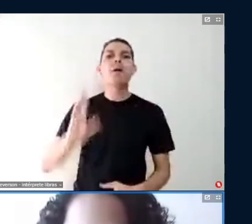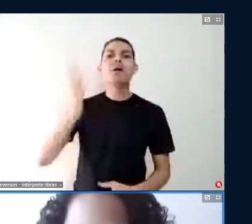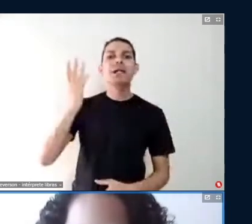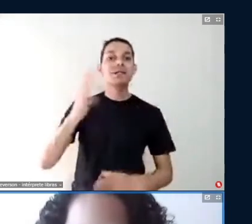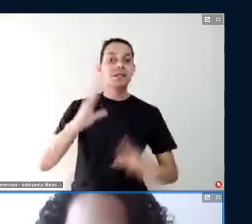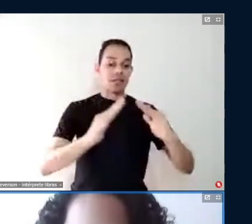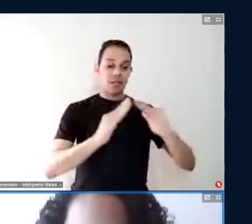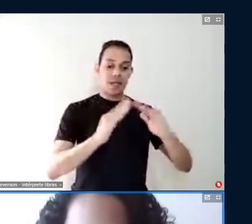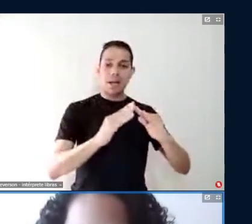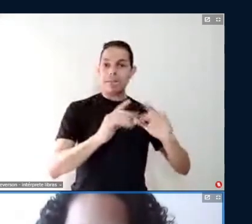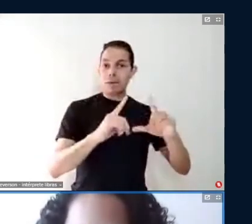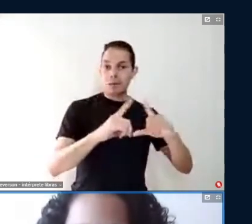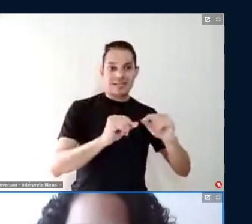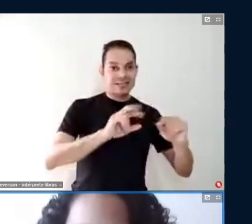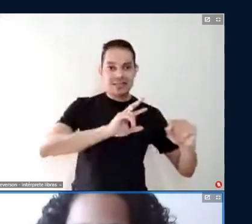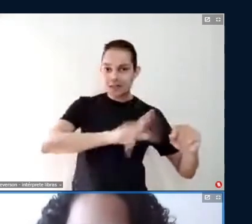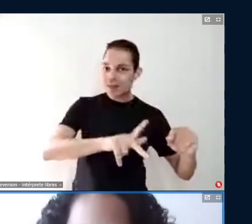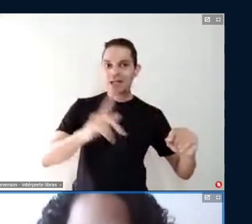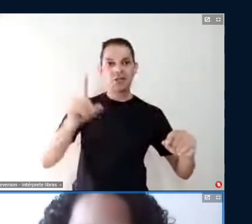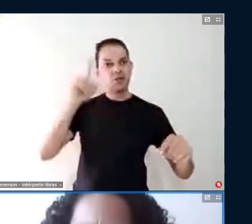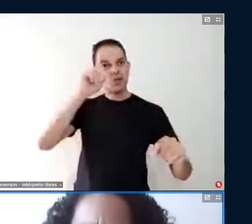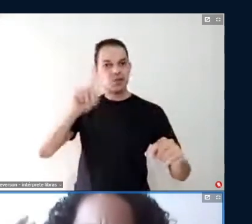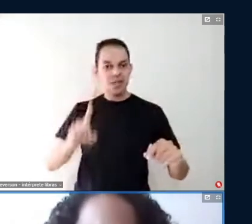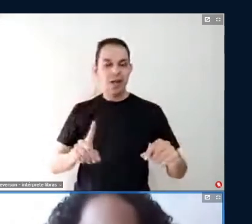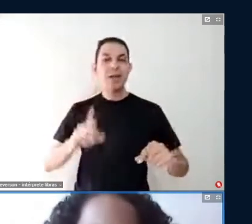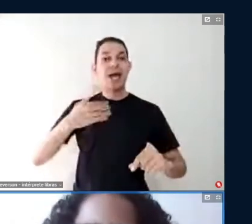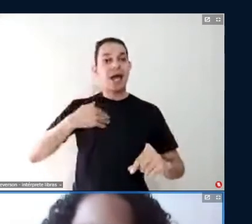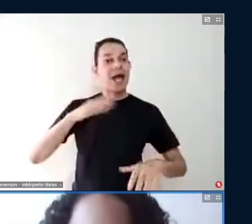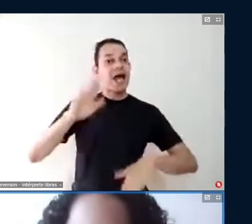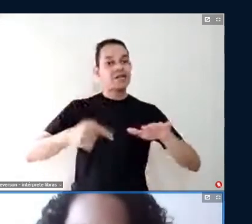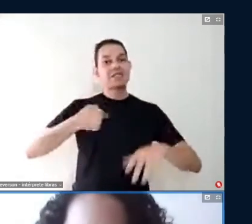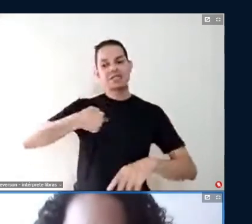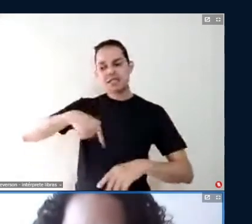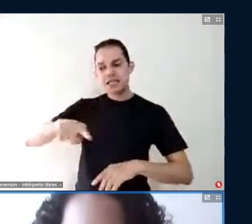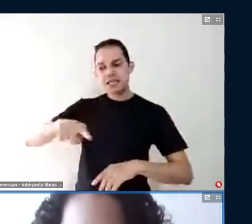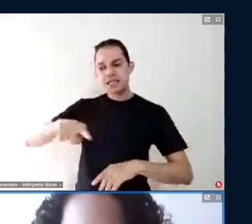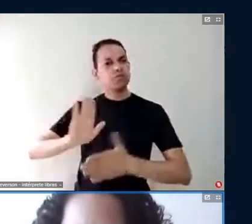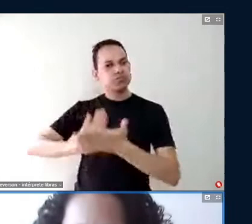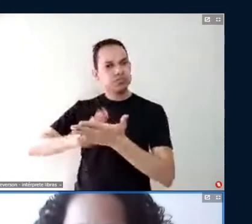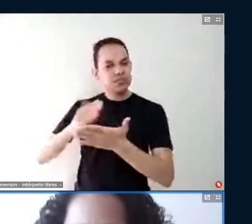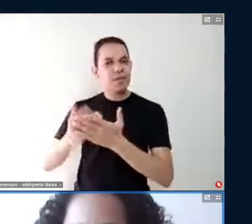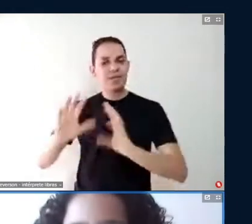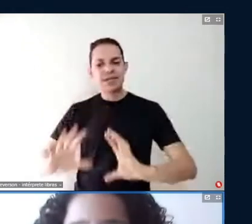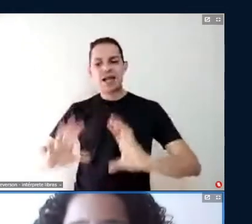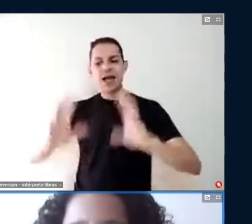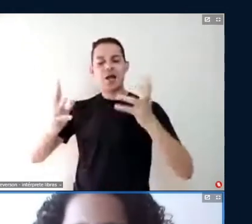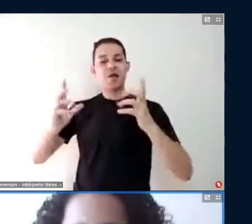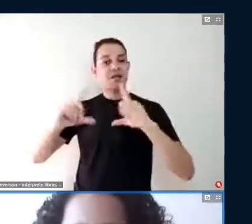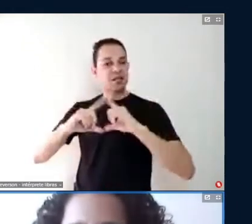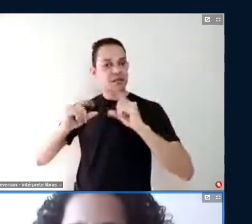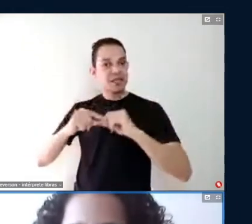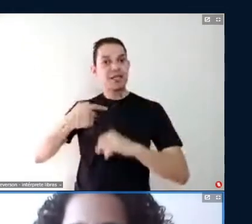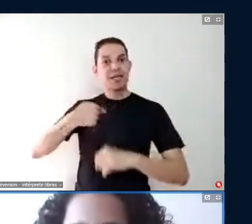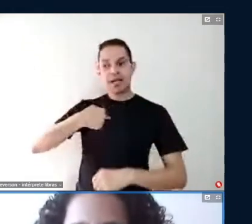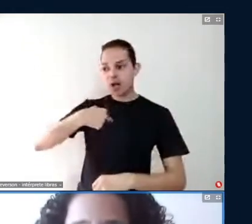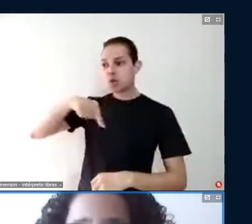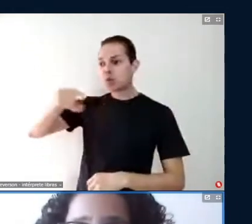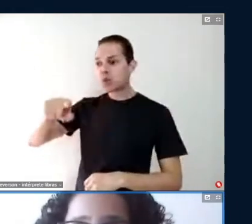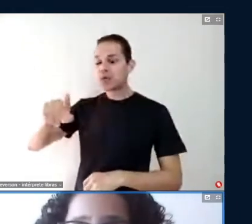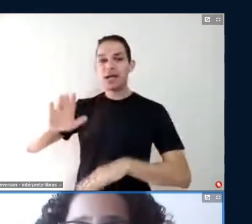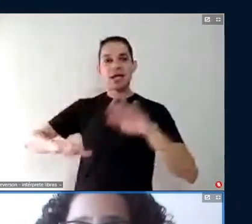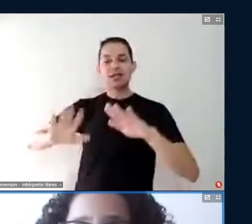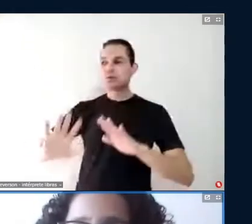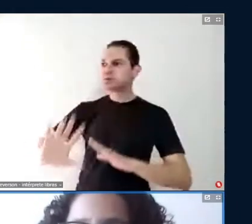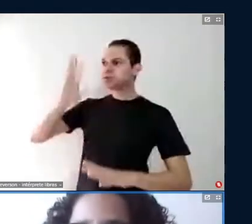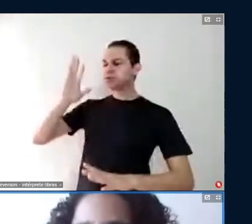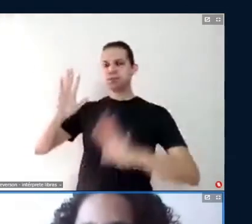tive a oportunidade de interpretar em alguns eventos há muitos anos atrás em Brasília e às vezes aconteciam algumas situações